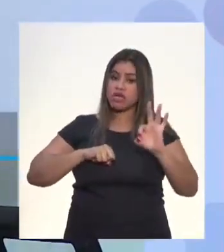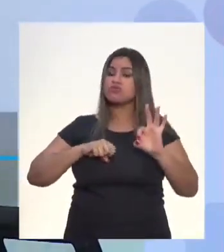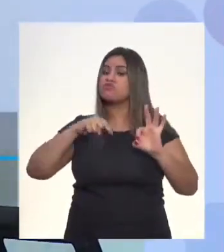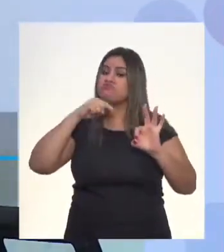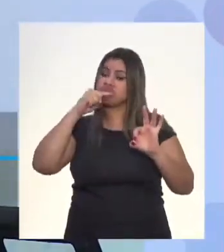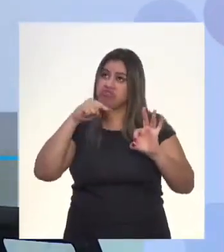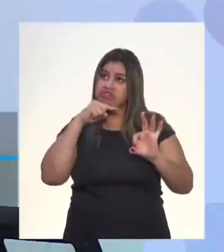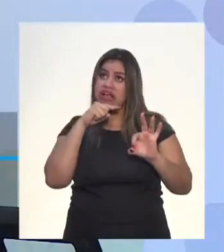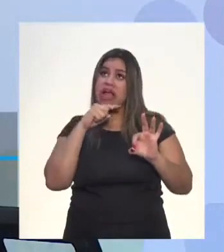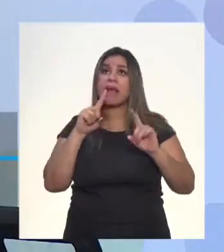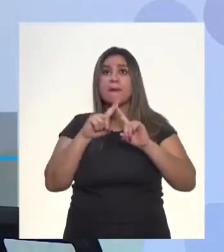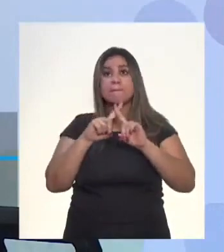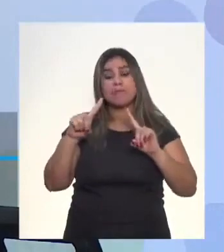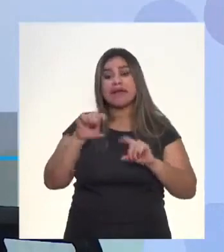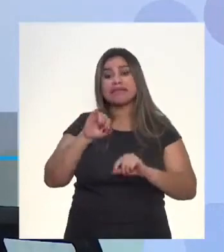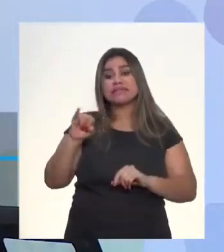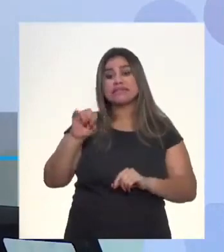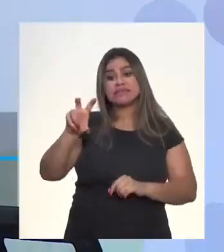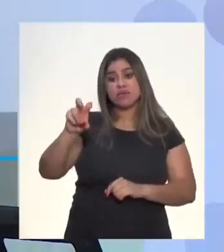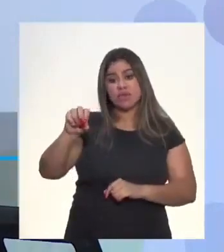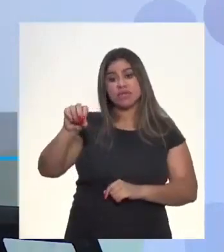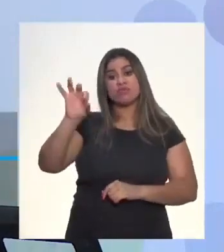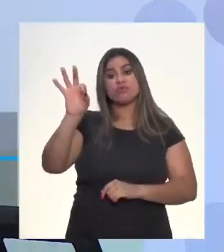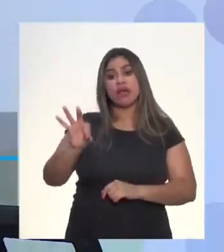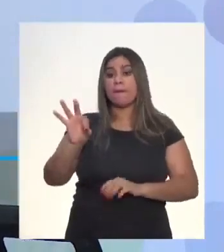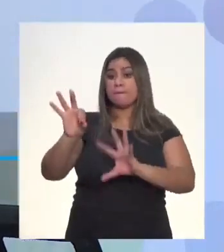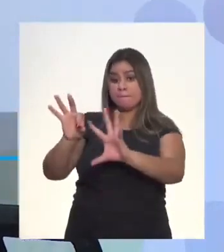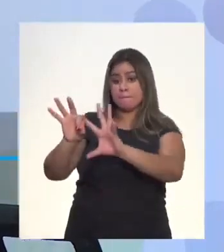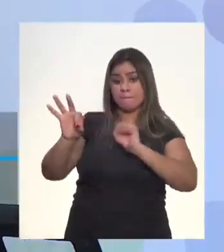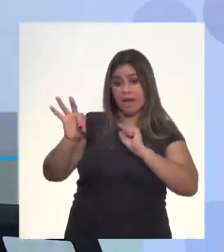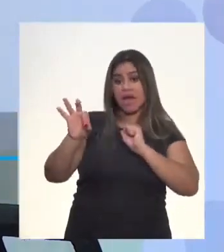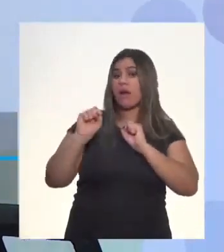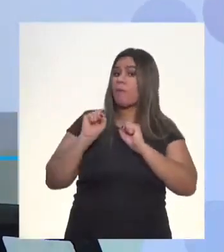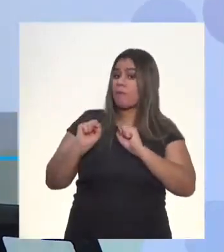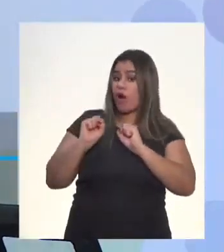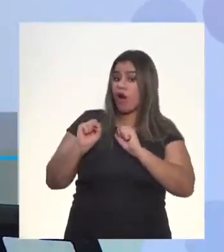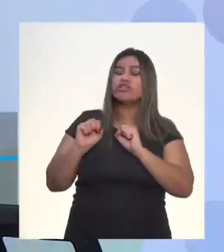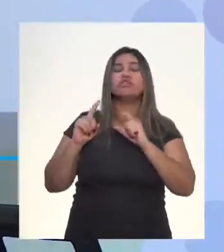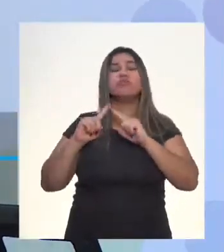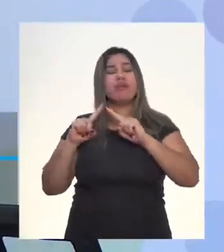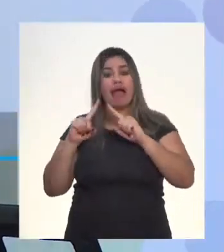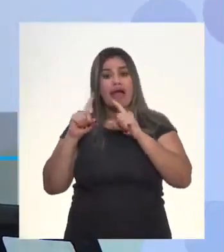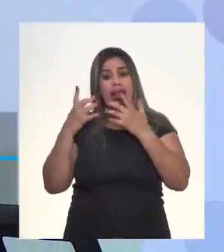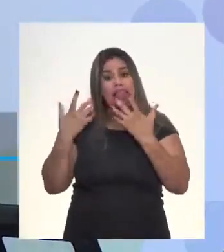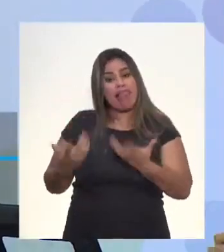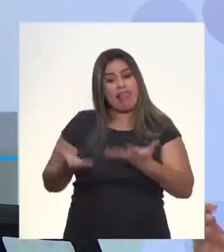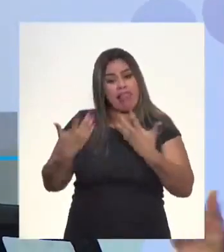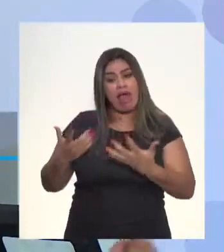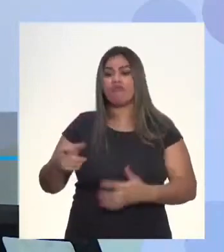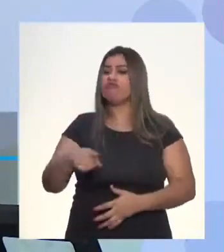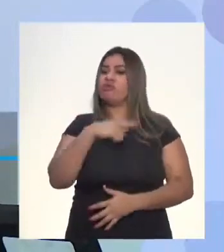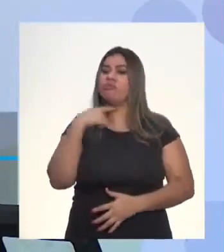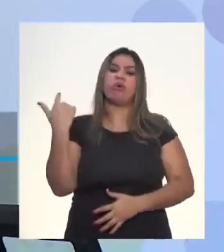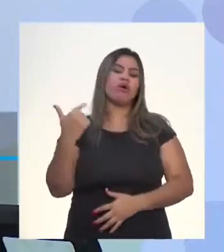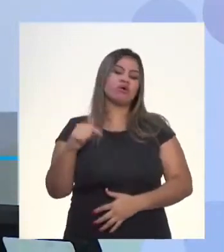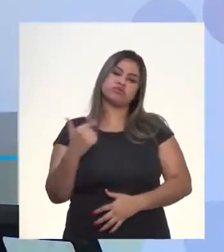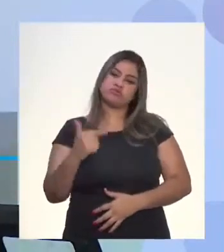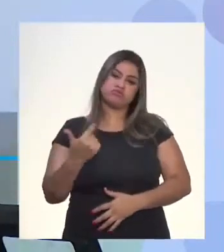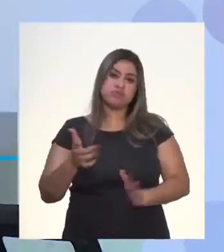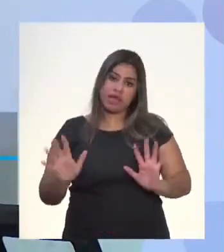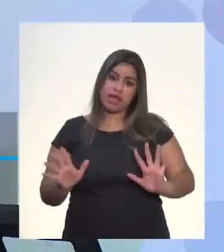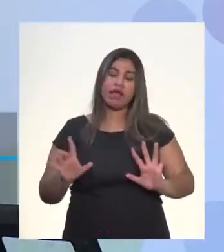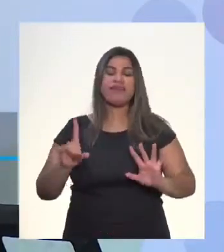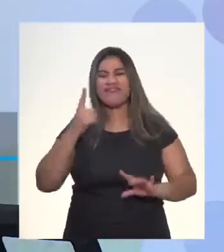contrair, os sintomas vão ser leves, né? Ou assintomático. Então, isso, por exemplo, já é uma falácia. A gente pega